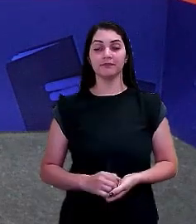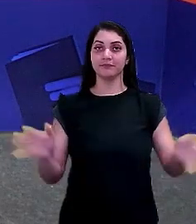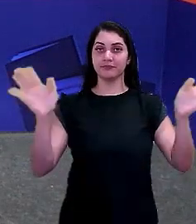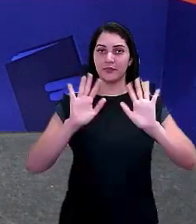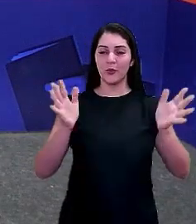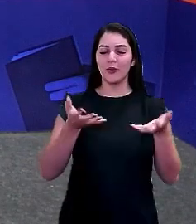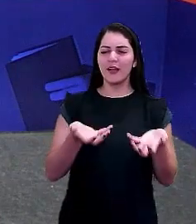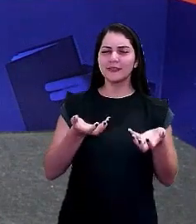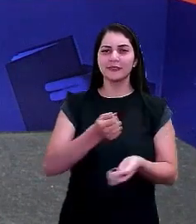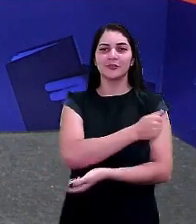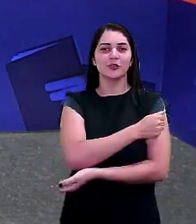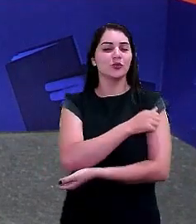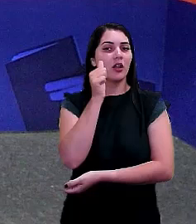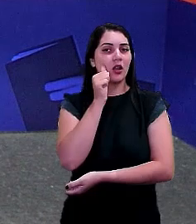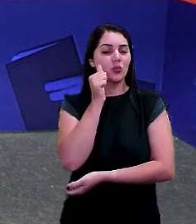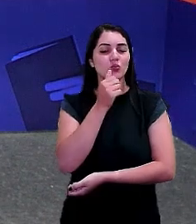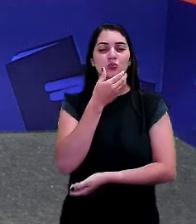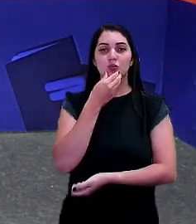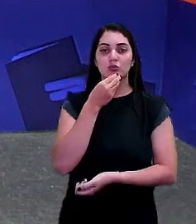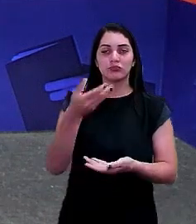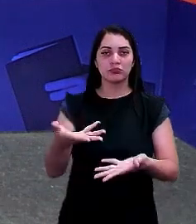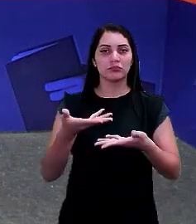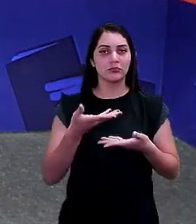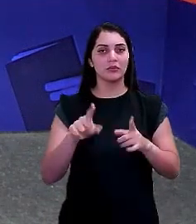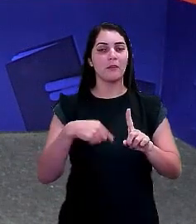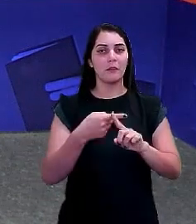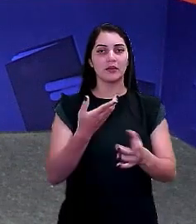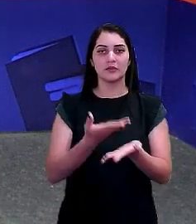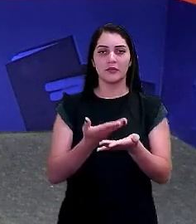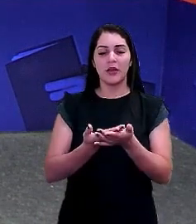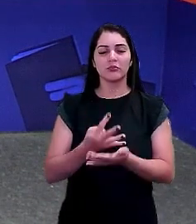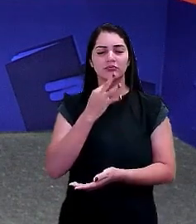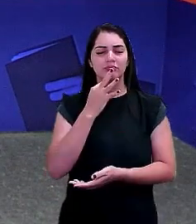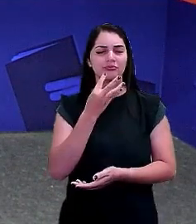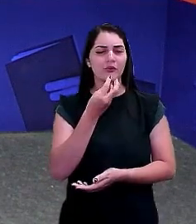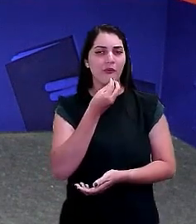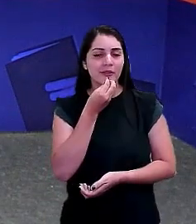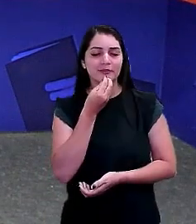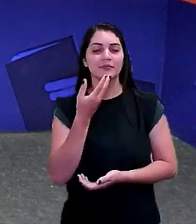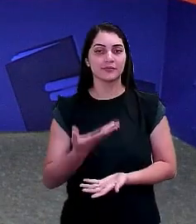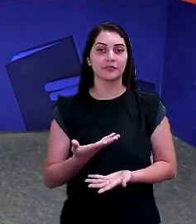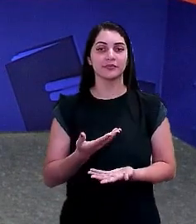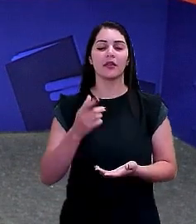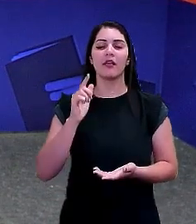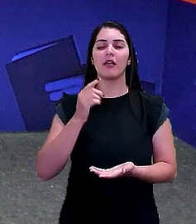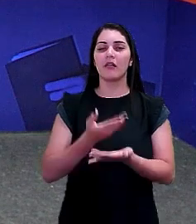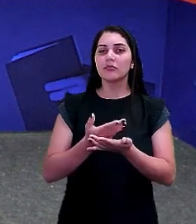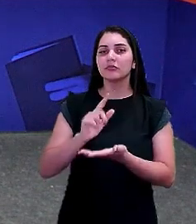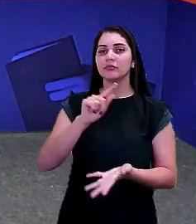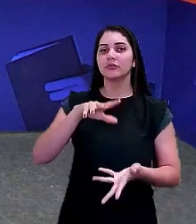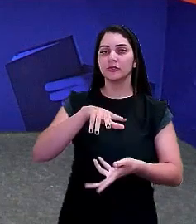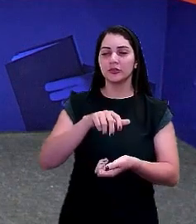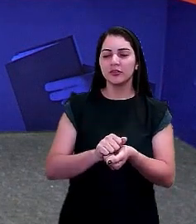Olá, queridos alunos, queridas alunas, sejam bem-vindos a mais uma aula do fortalecimento pedagógico, aula de geografia, né? Essa